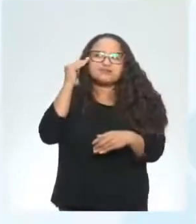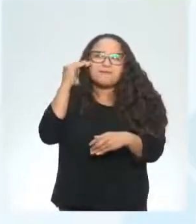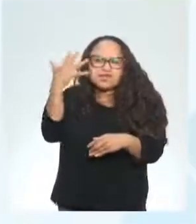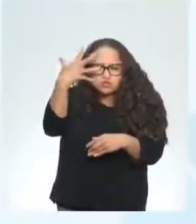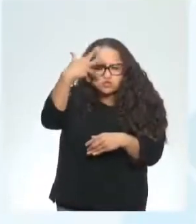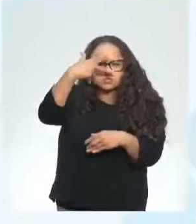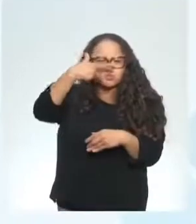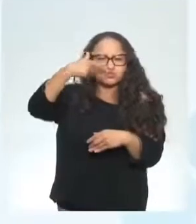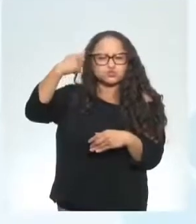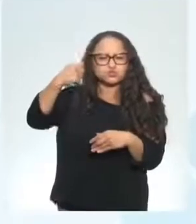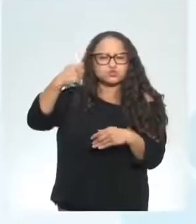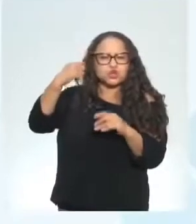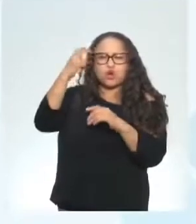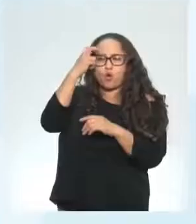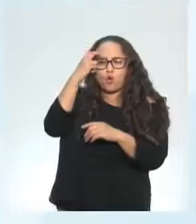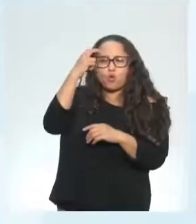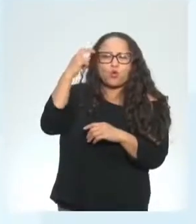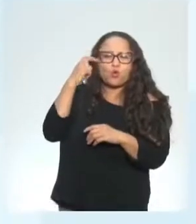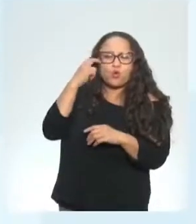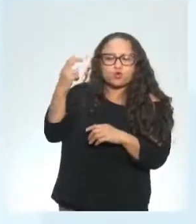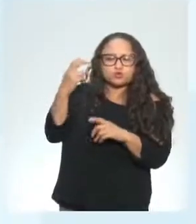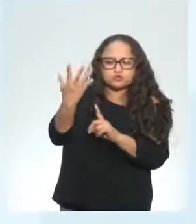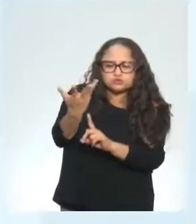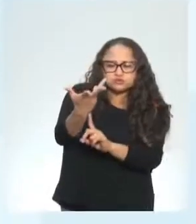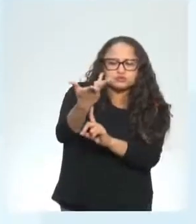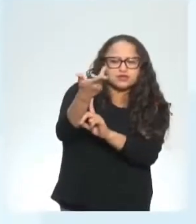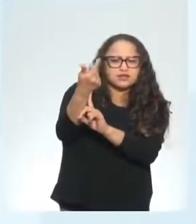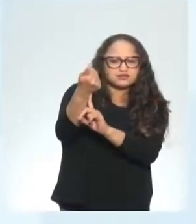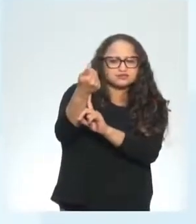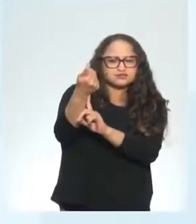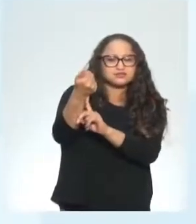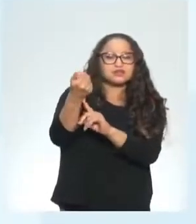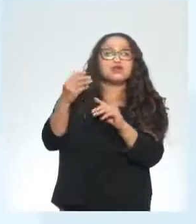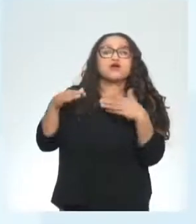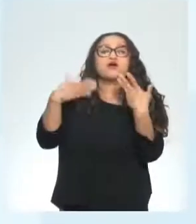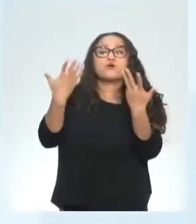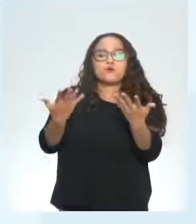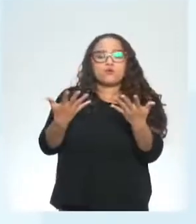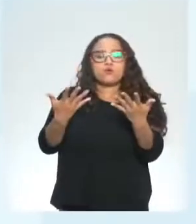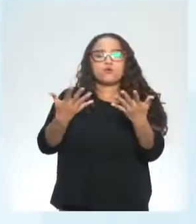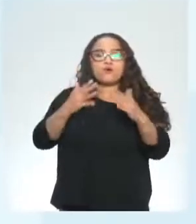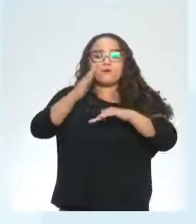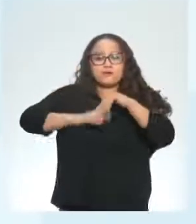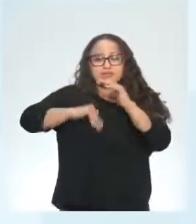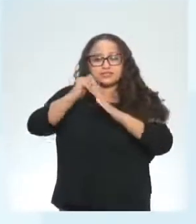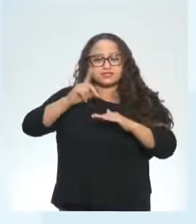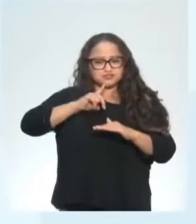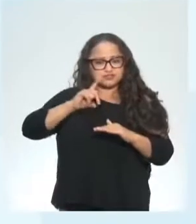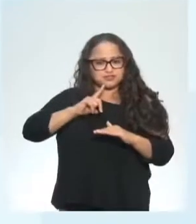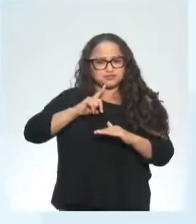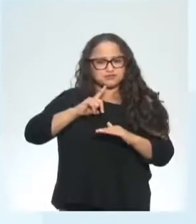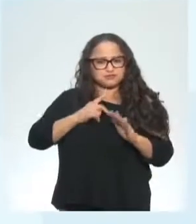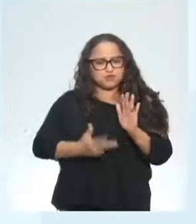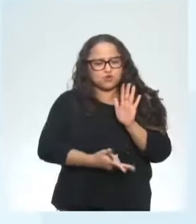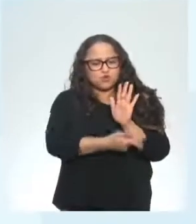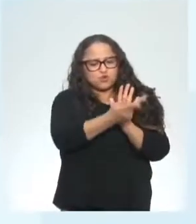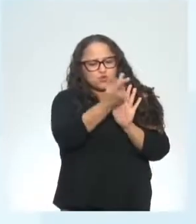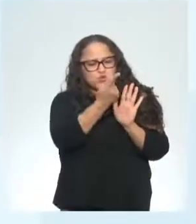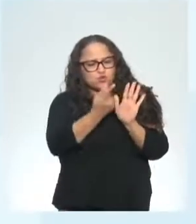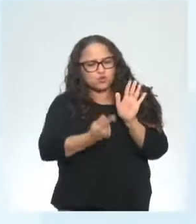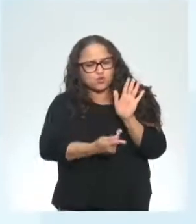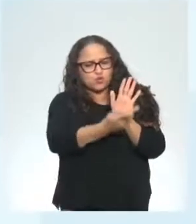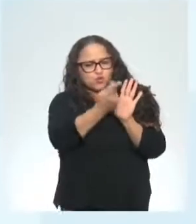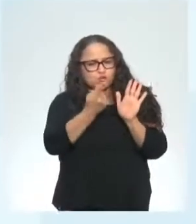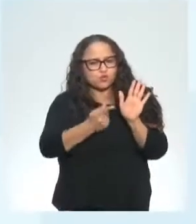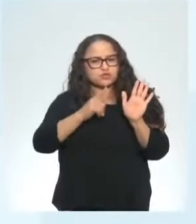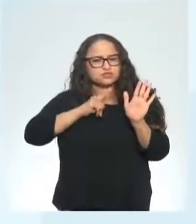e culturais em arte, tá? Vamos agora ver qual a habilidade que nós iremos trabalhar na aula de hoje? Olha só. Hoje nós vamos trabalhar